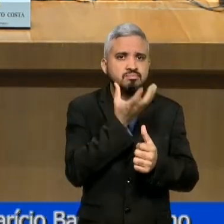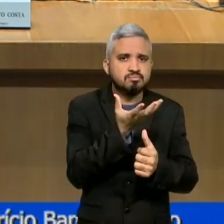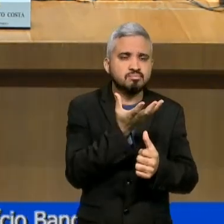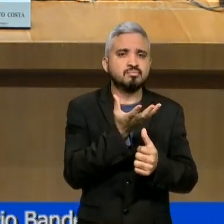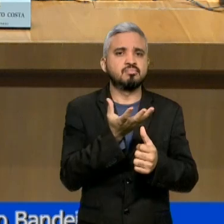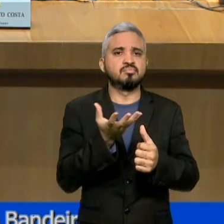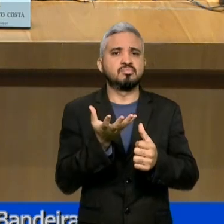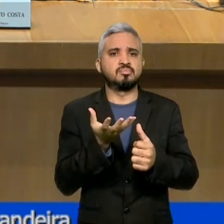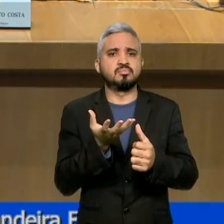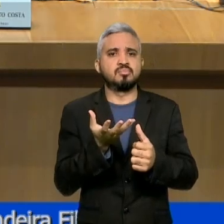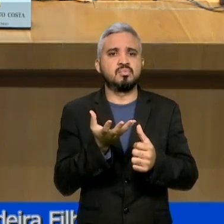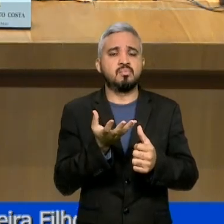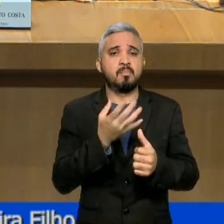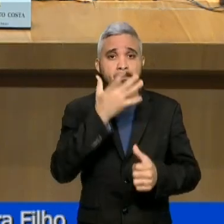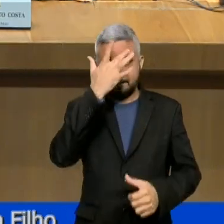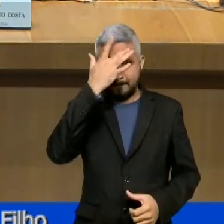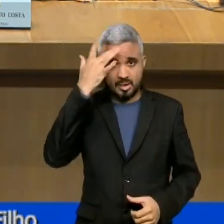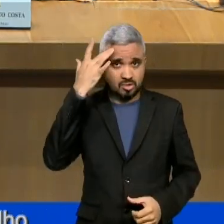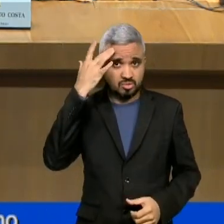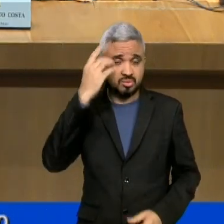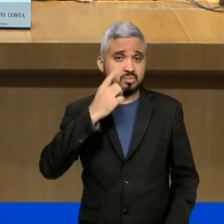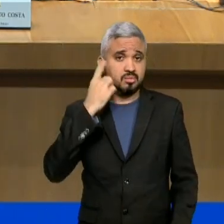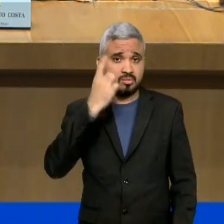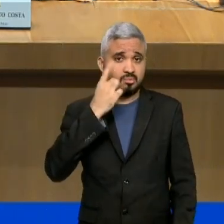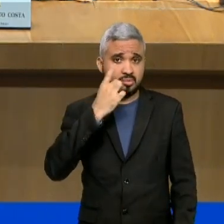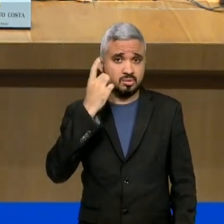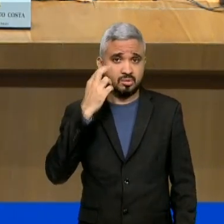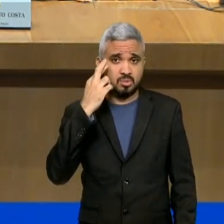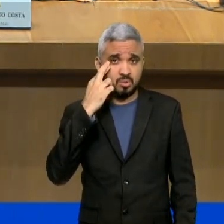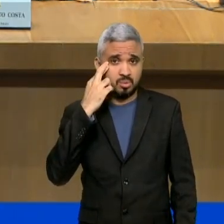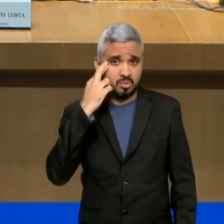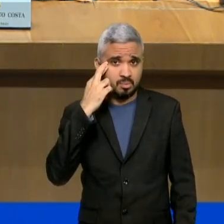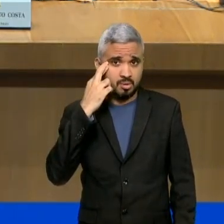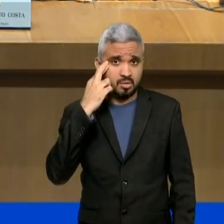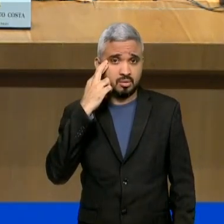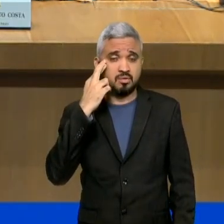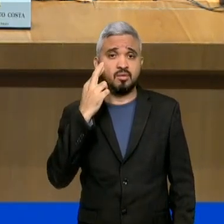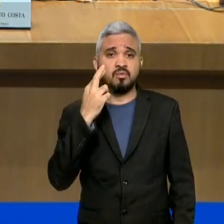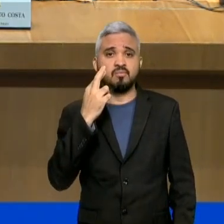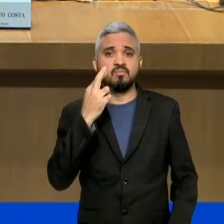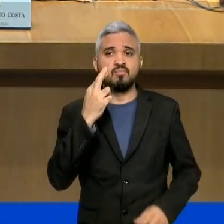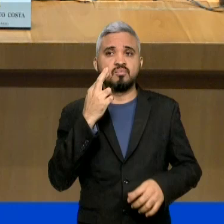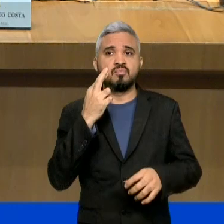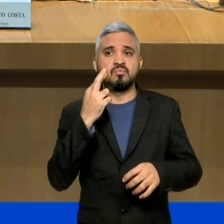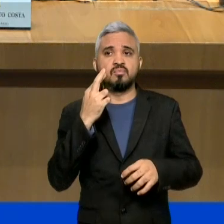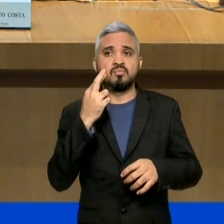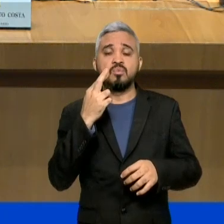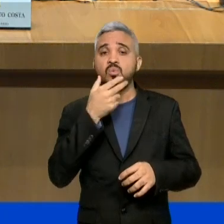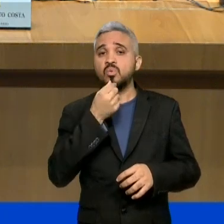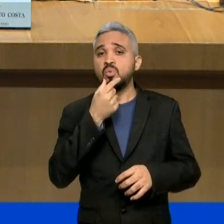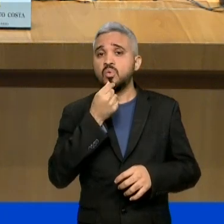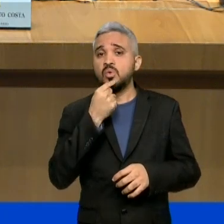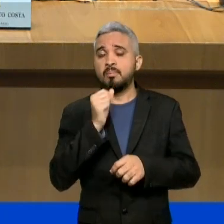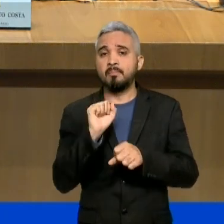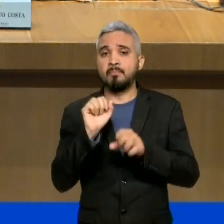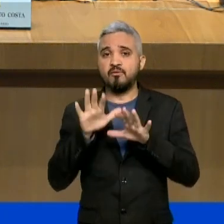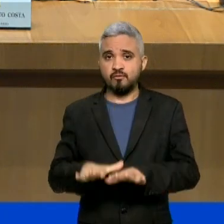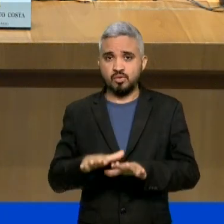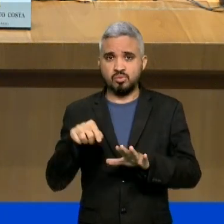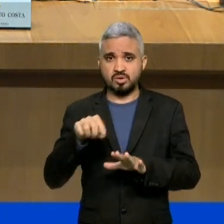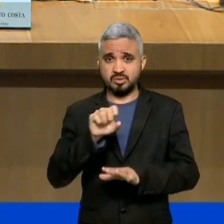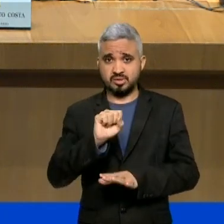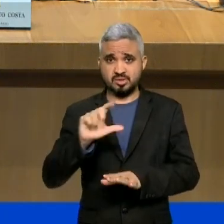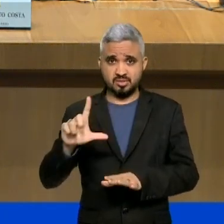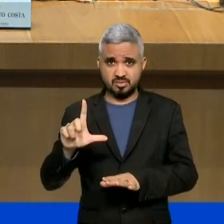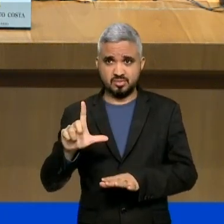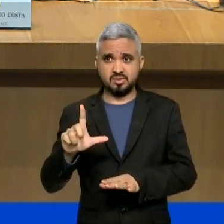que o deputado Roberto disse que deixou de viajar hoje para pedir voto lá em Bacabal, porque quem tem moral com ele